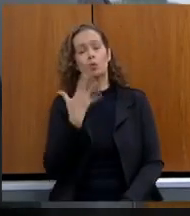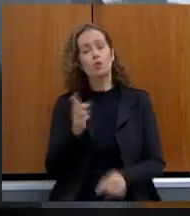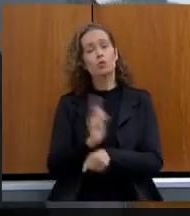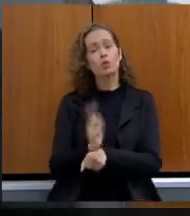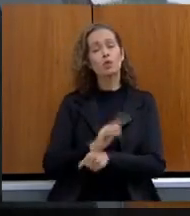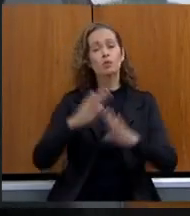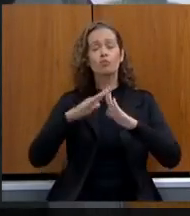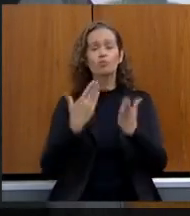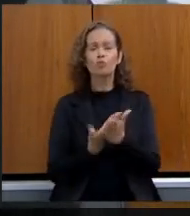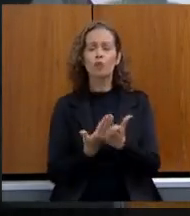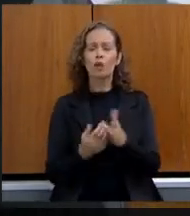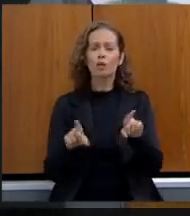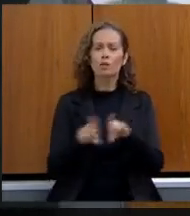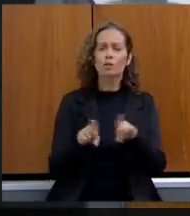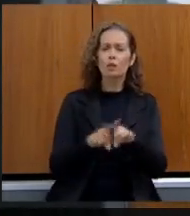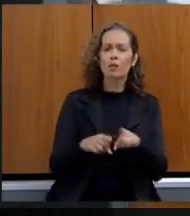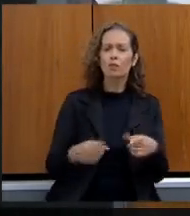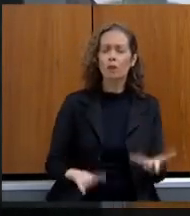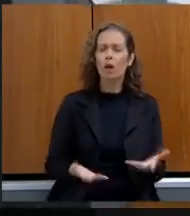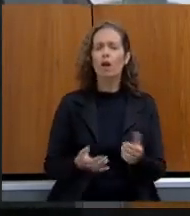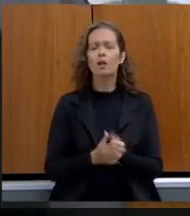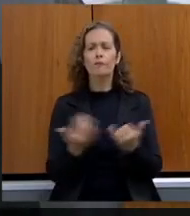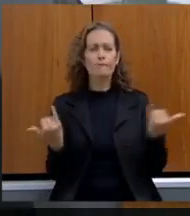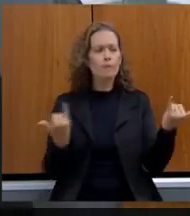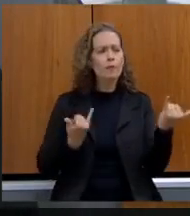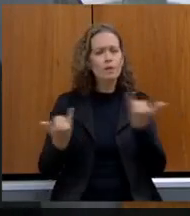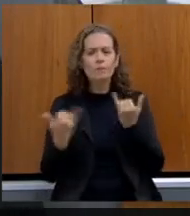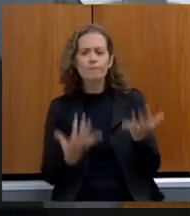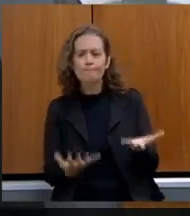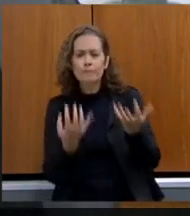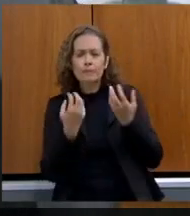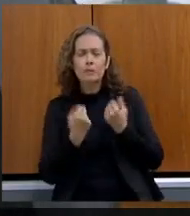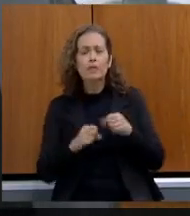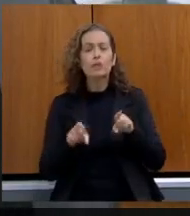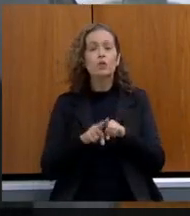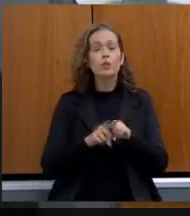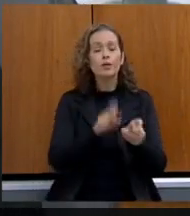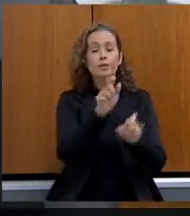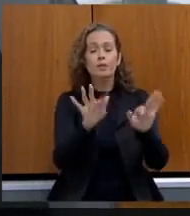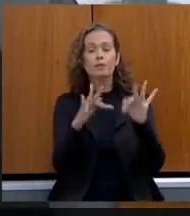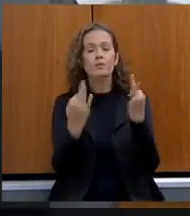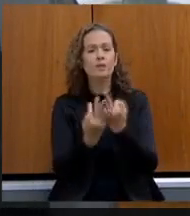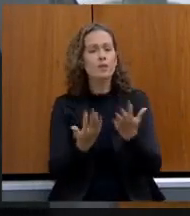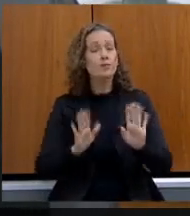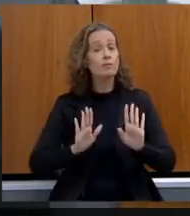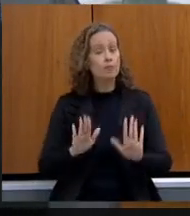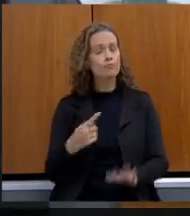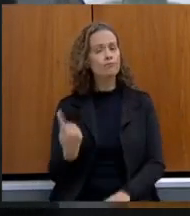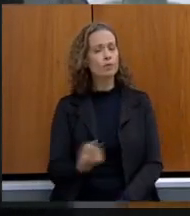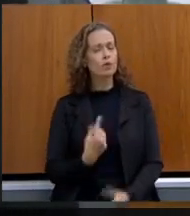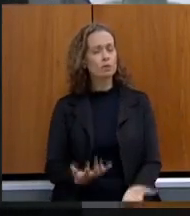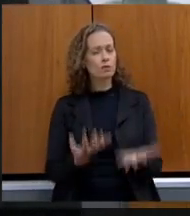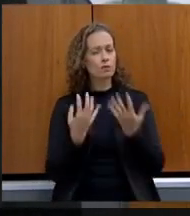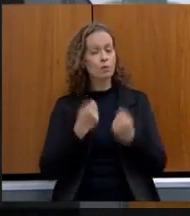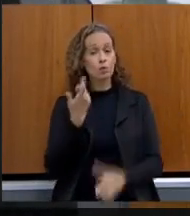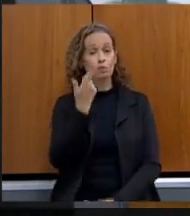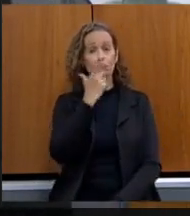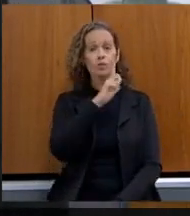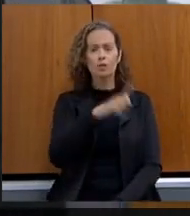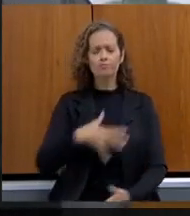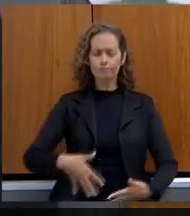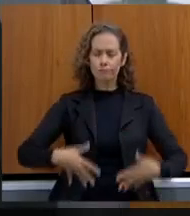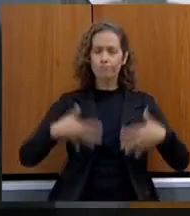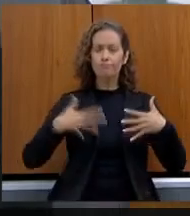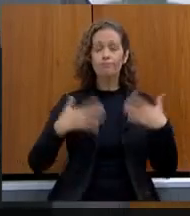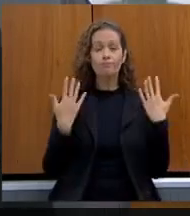de escuta de estudantes das famílias mas o que a gente conseguiu eu acho que com muito orgulho e parabenizo